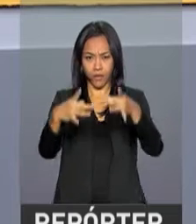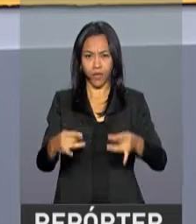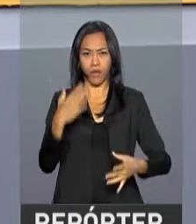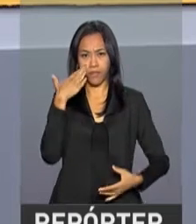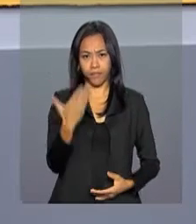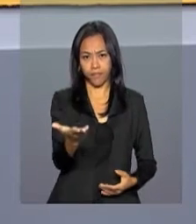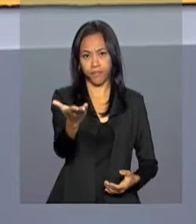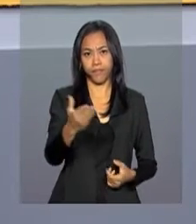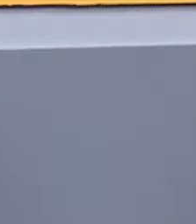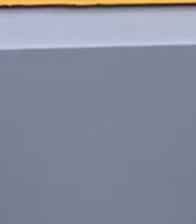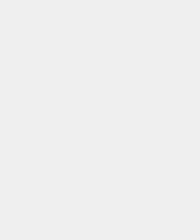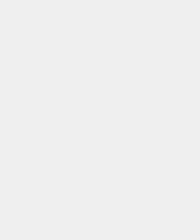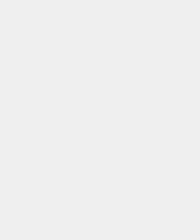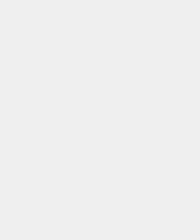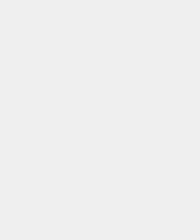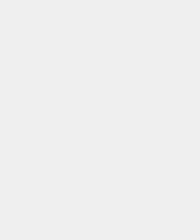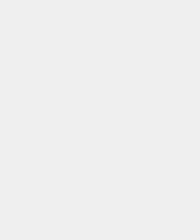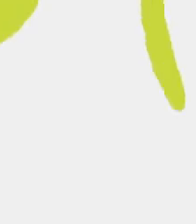reportagem